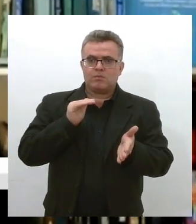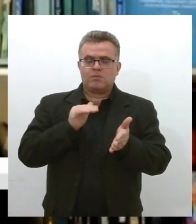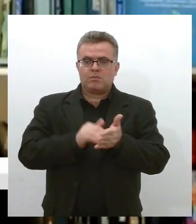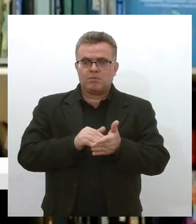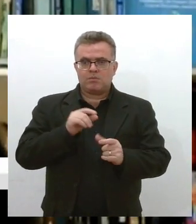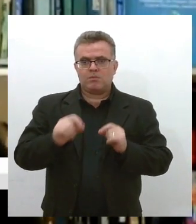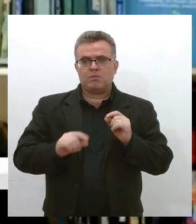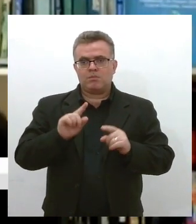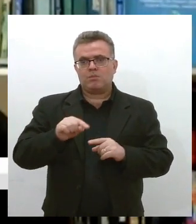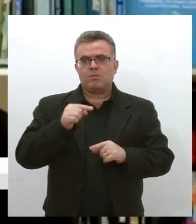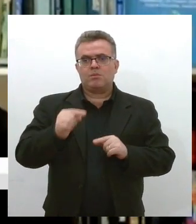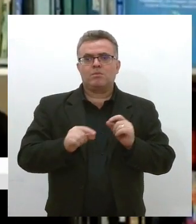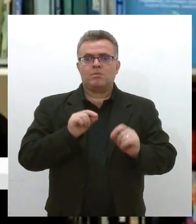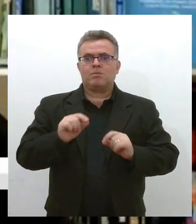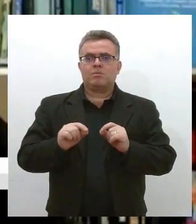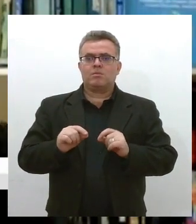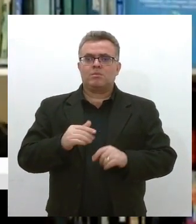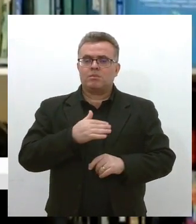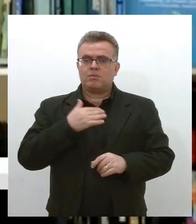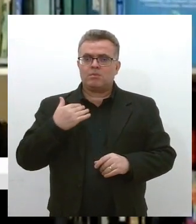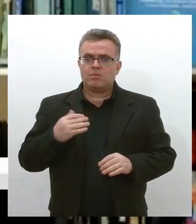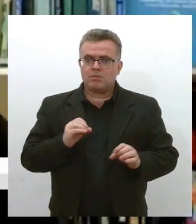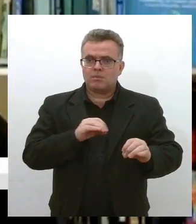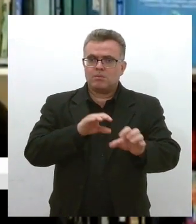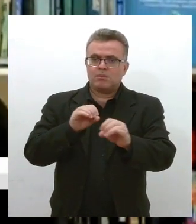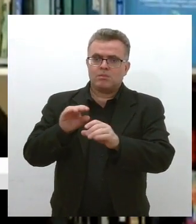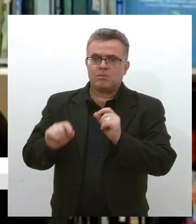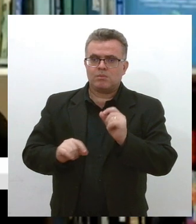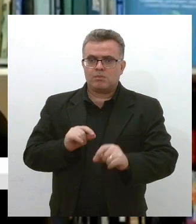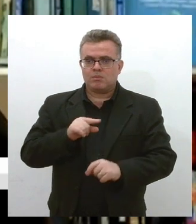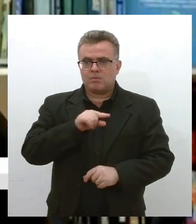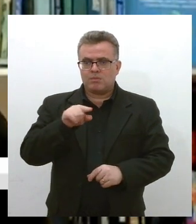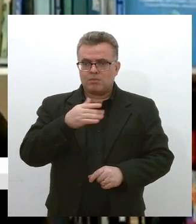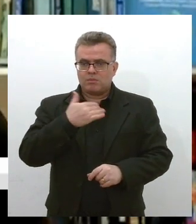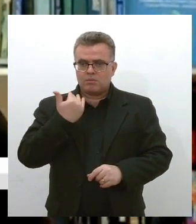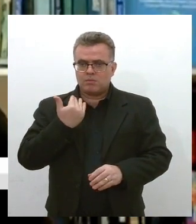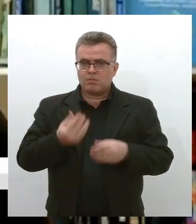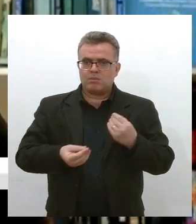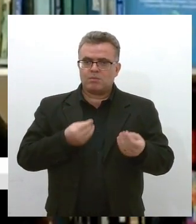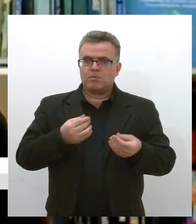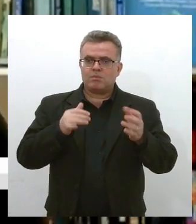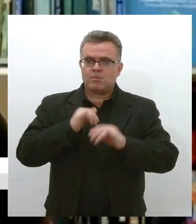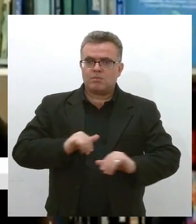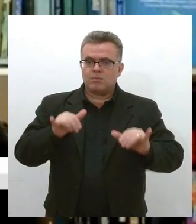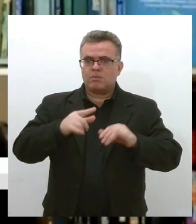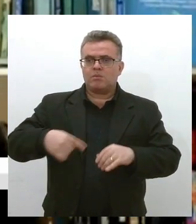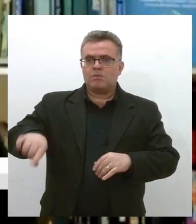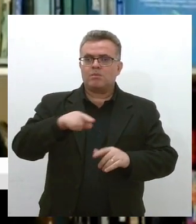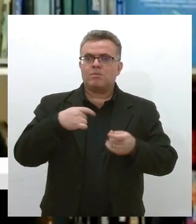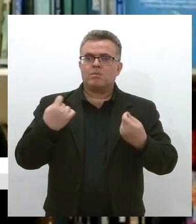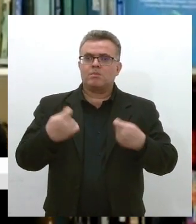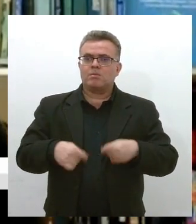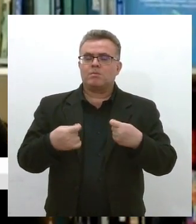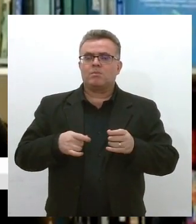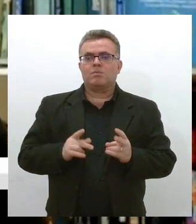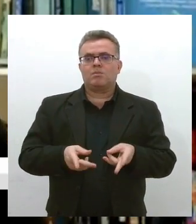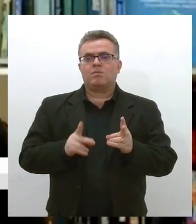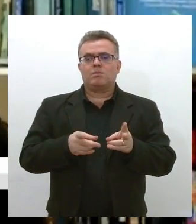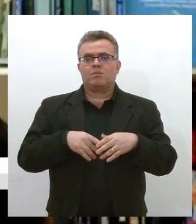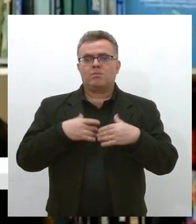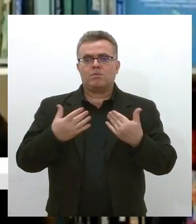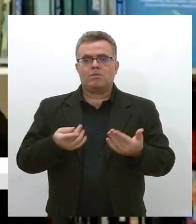pós-morte, que ele educa as pessoas sobre o que fazer quando alguém morre, que é uma informação que todo mundo deveria ter, mas poucas